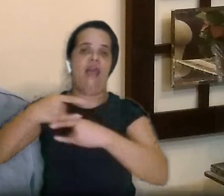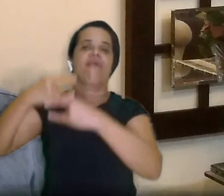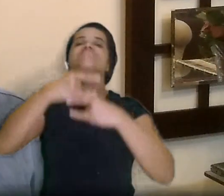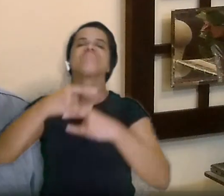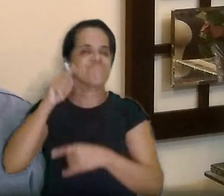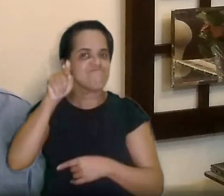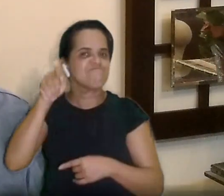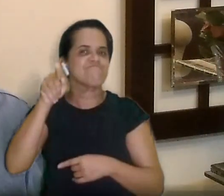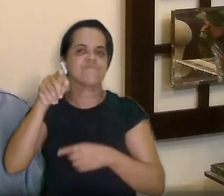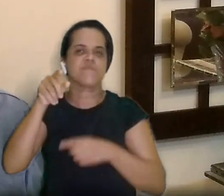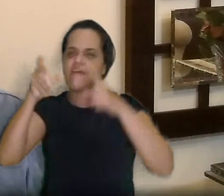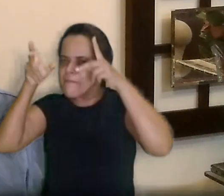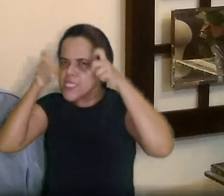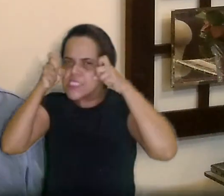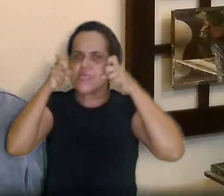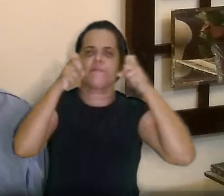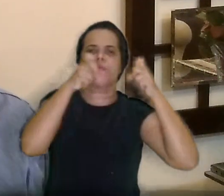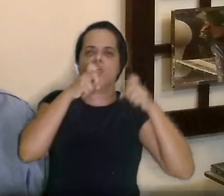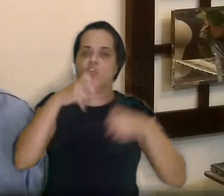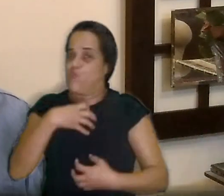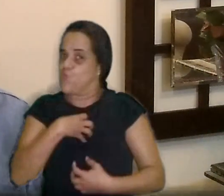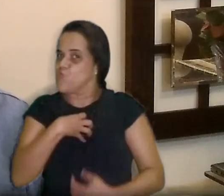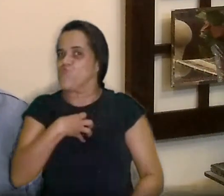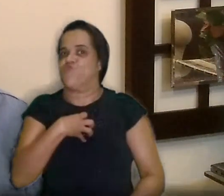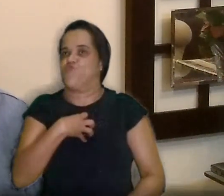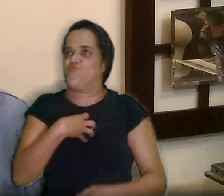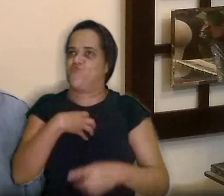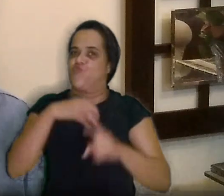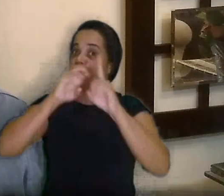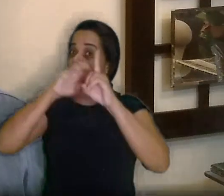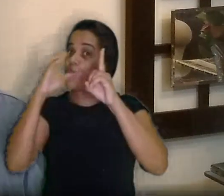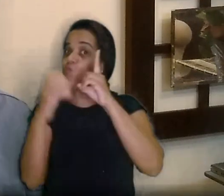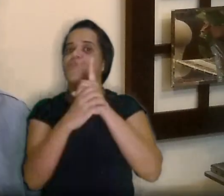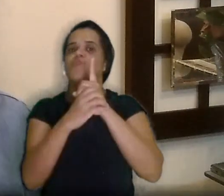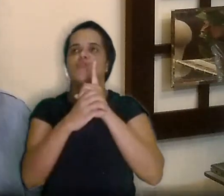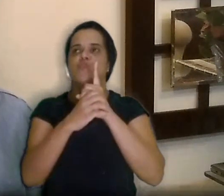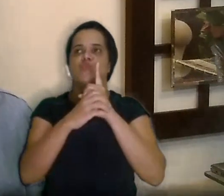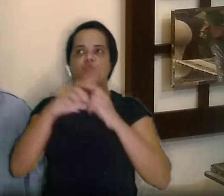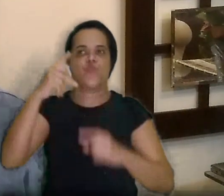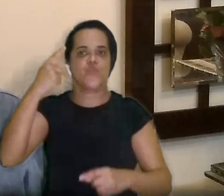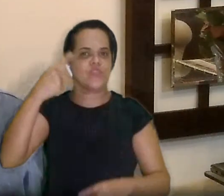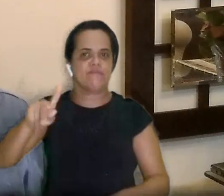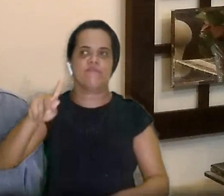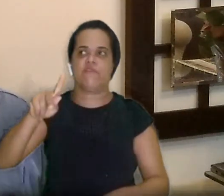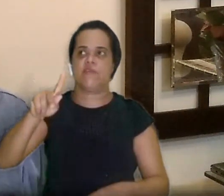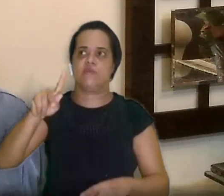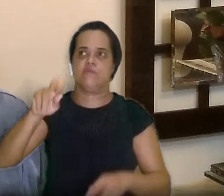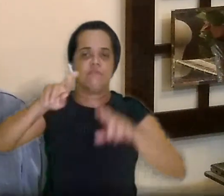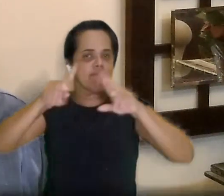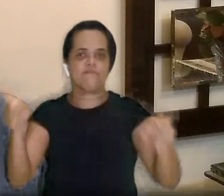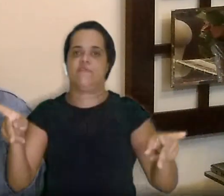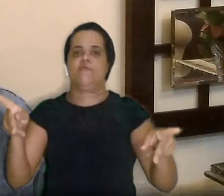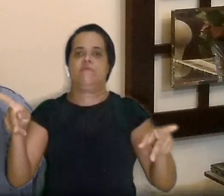estamos fazendo o culto no formato diferente. Até o próximo dia 17, esses 4 cultos serão feitos desta maneira, com as